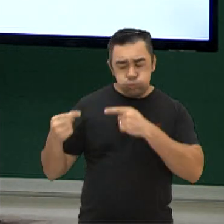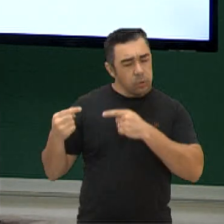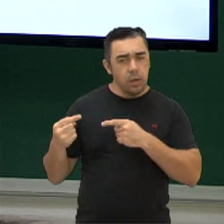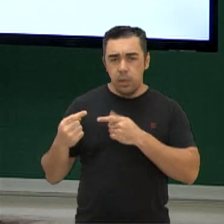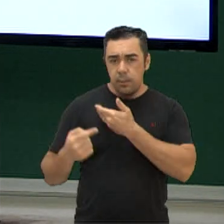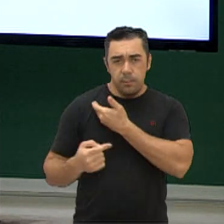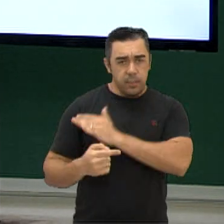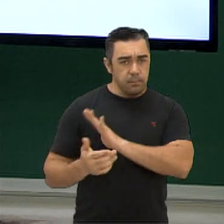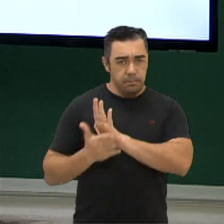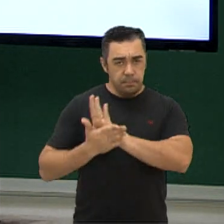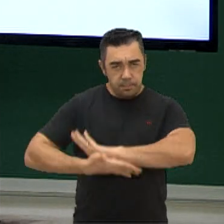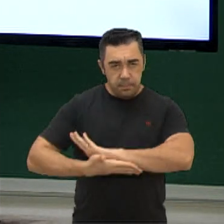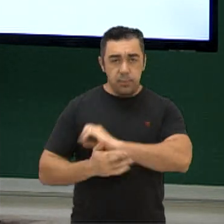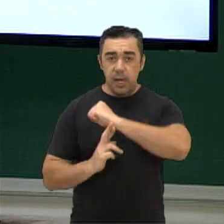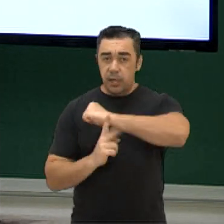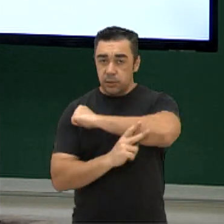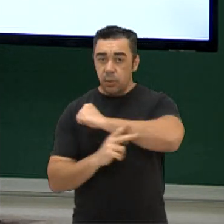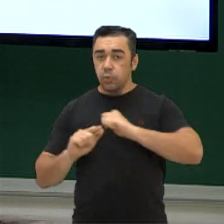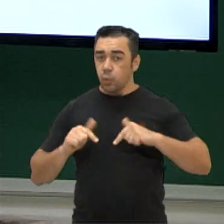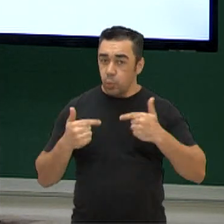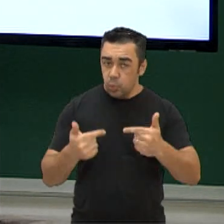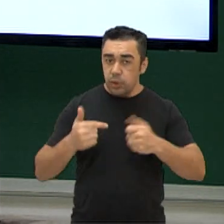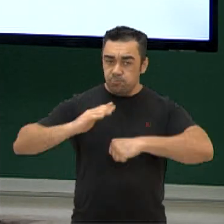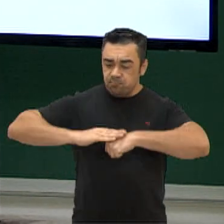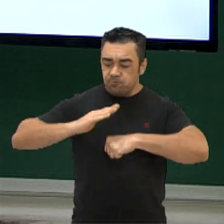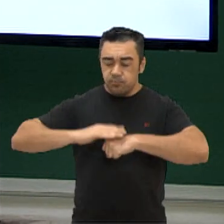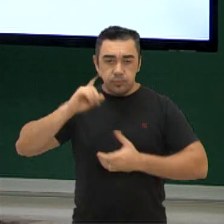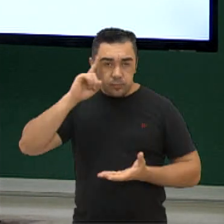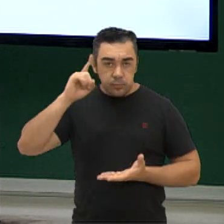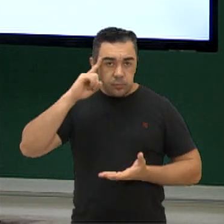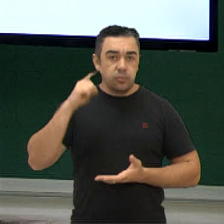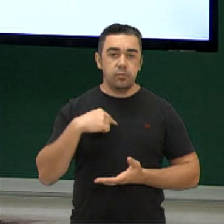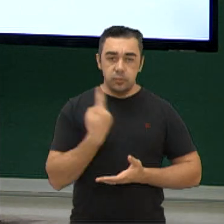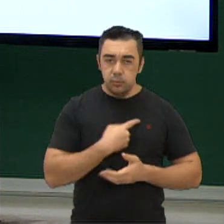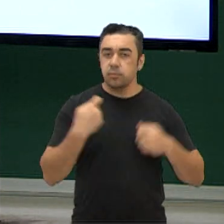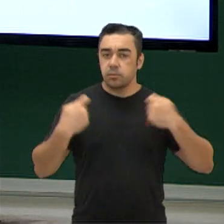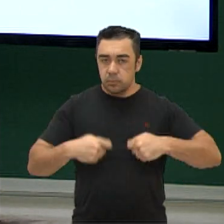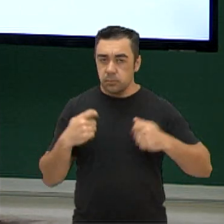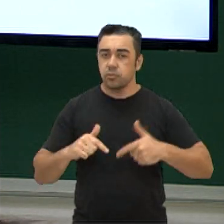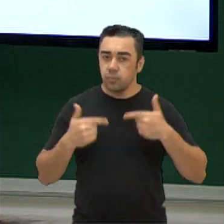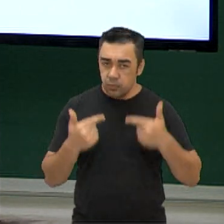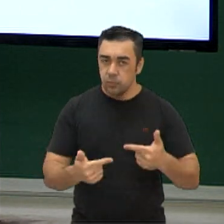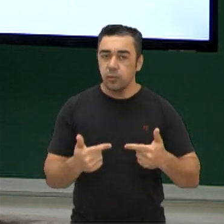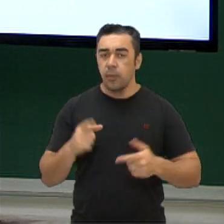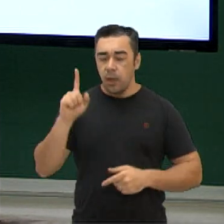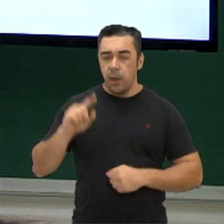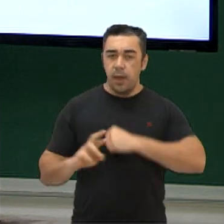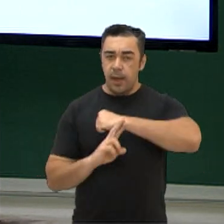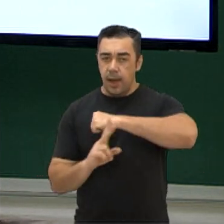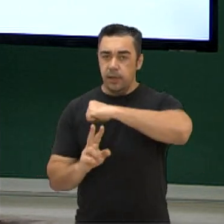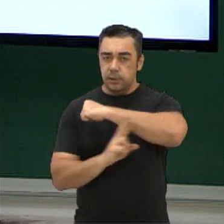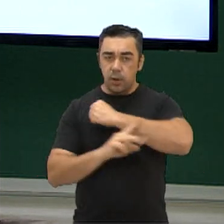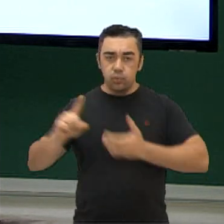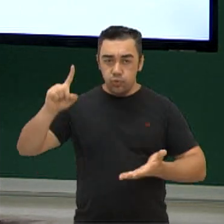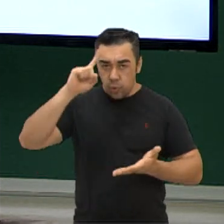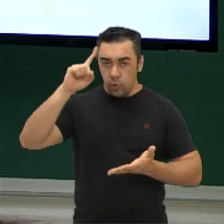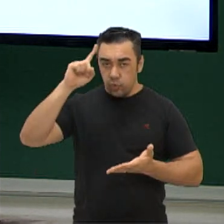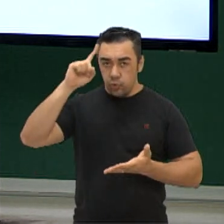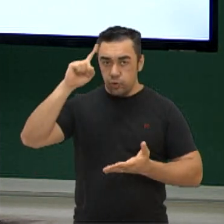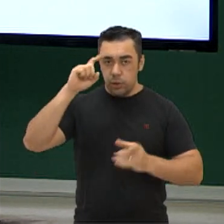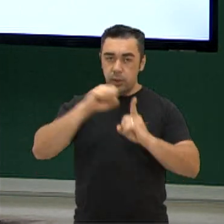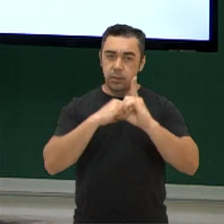ele deve ser uma luta diária. Nós devemos combater esse preconceito social, racial, diariamente na